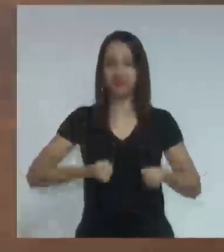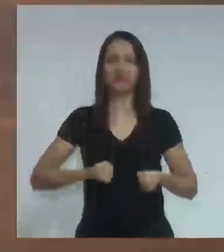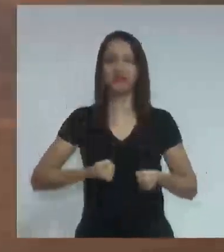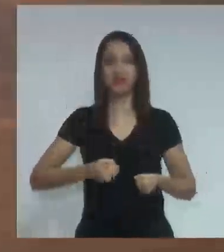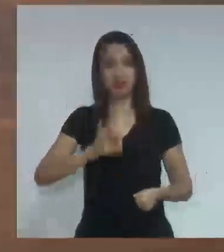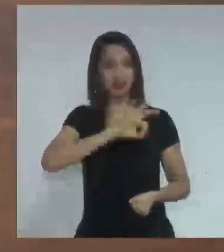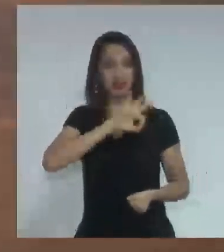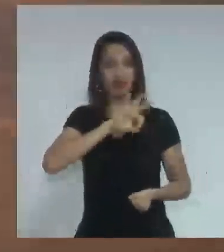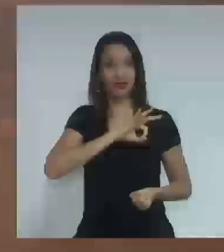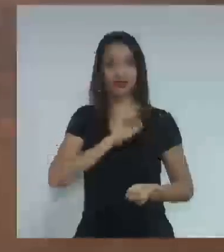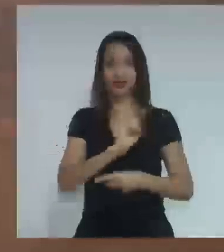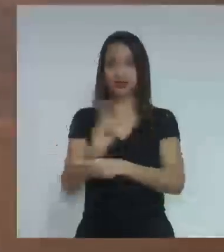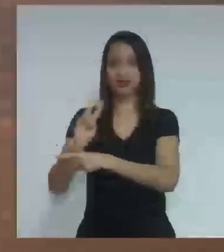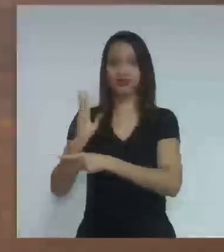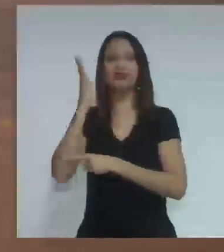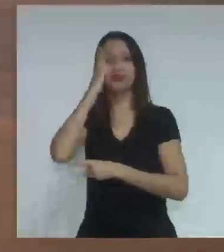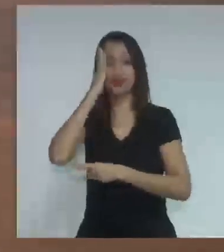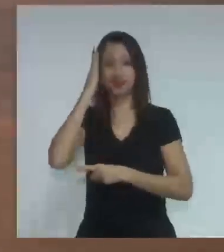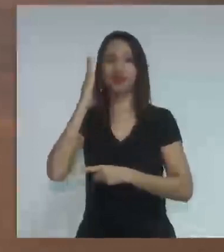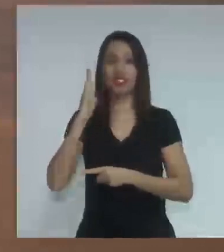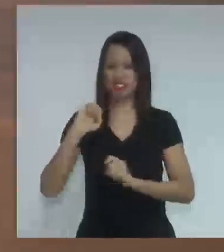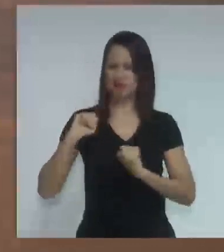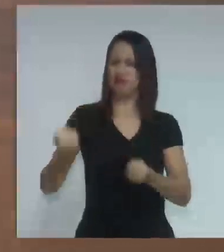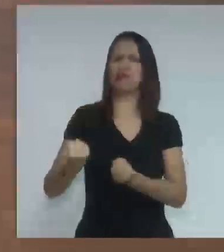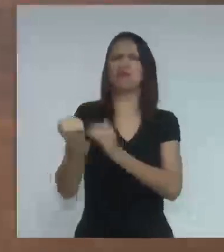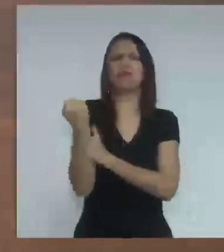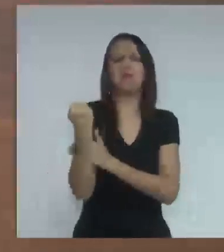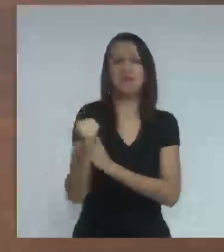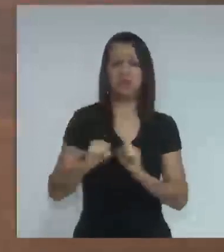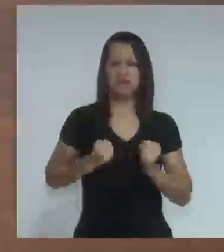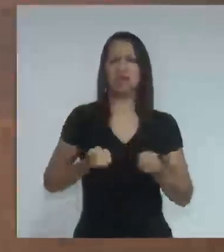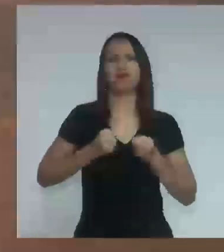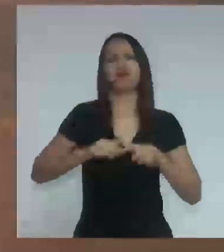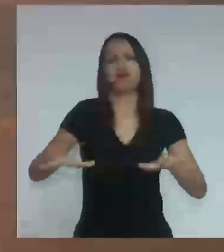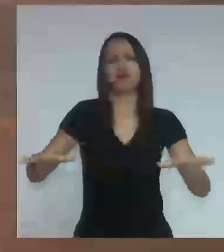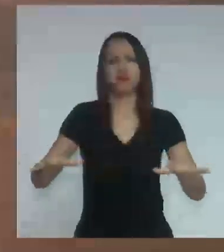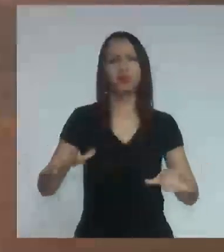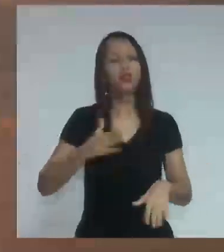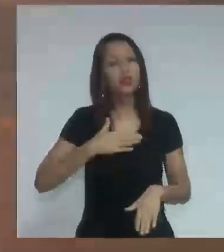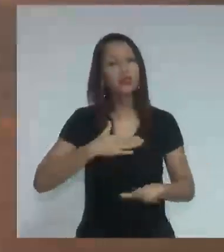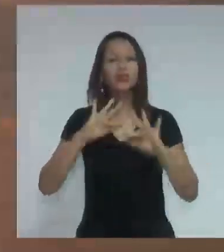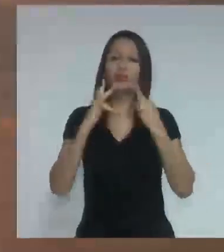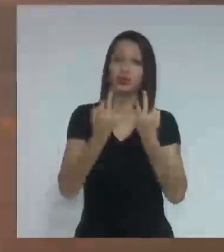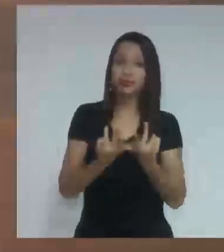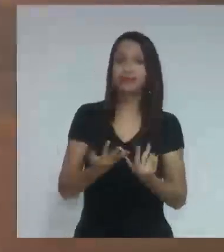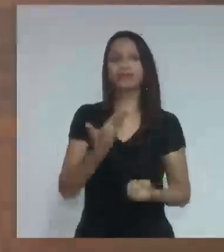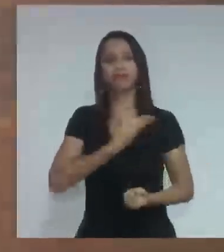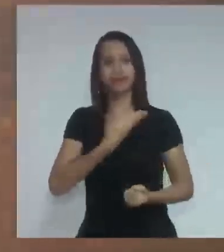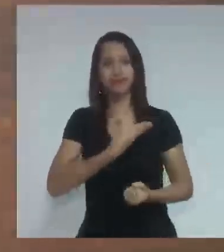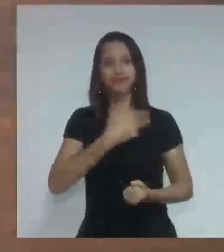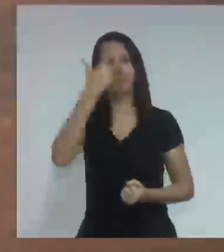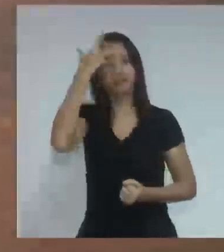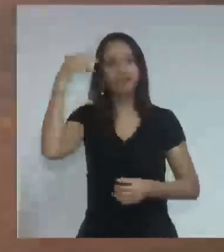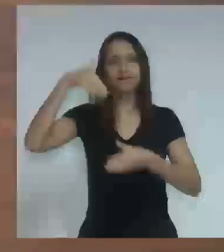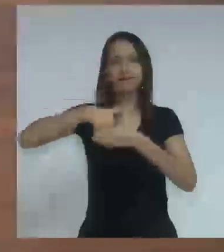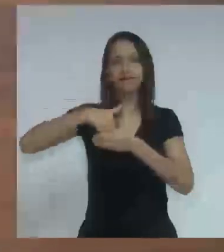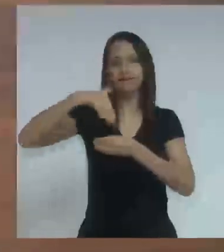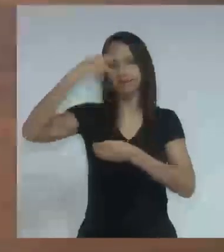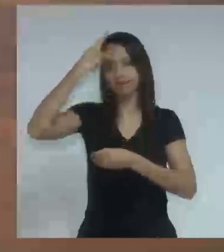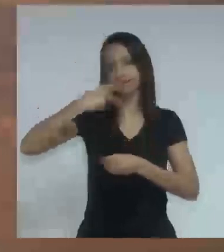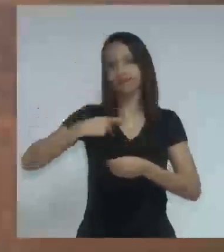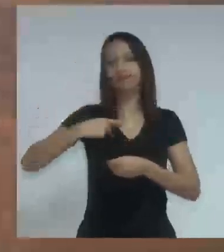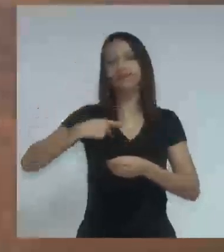policiais, das forças de segurança, sabe muito bem o que eu estou falando. Eu tenho família, amigos, eleitores, pessoas que acreditam no meu